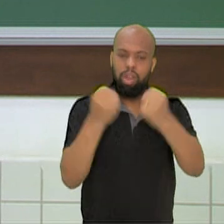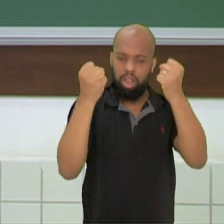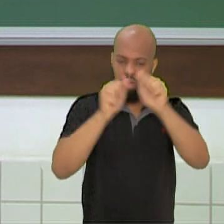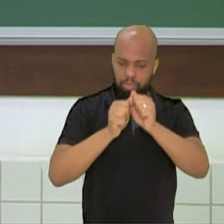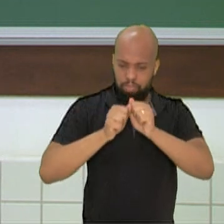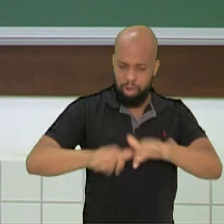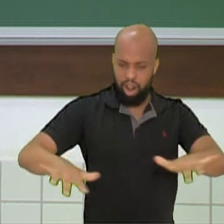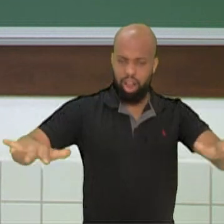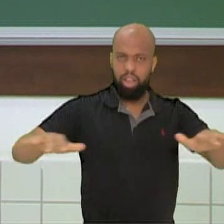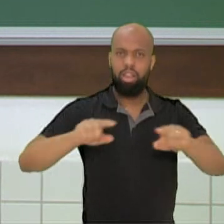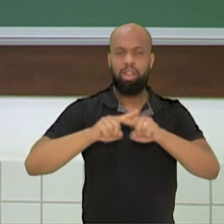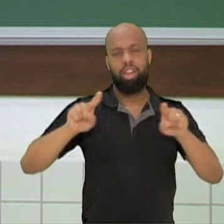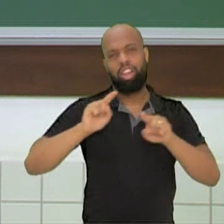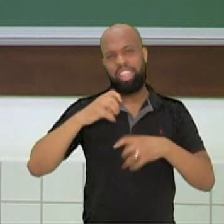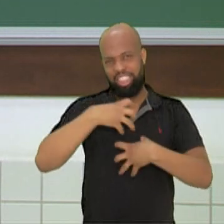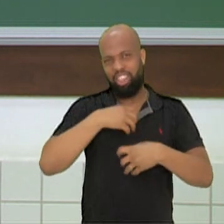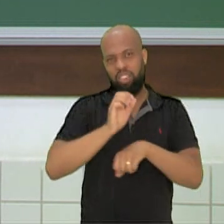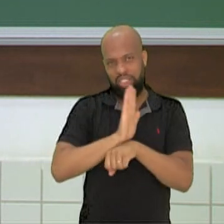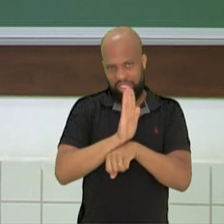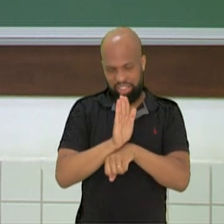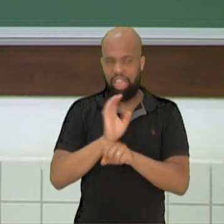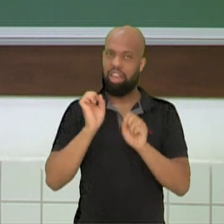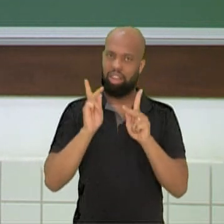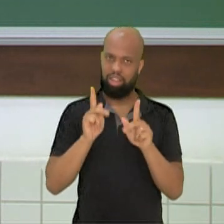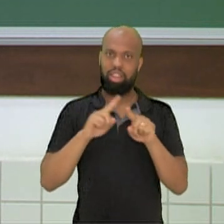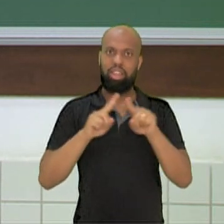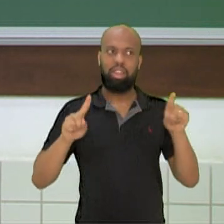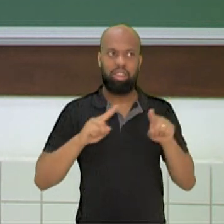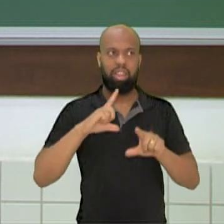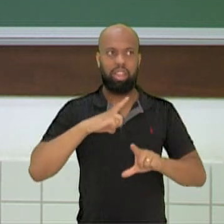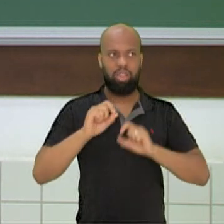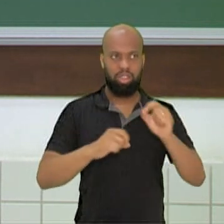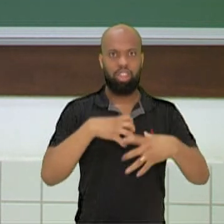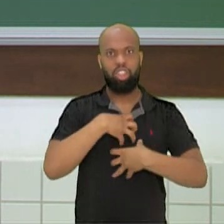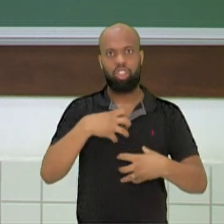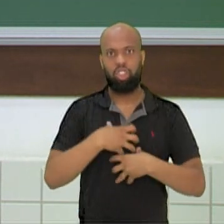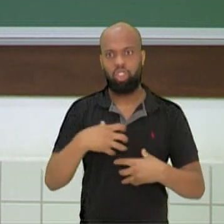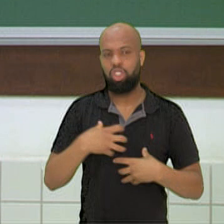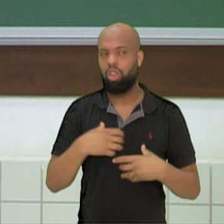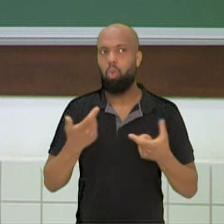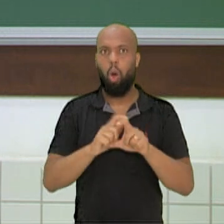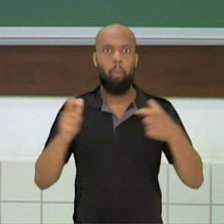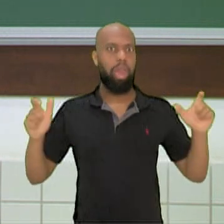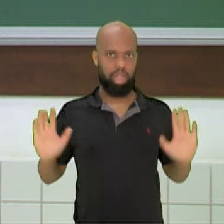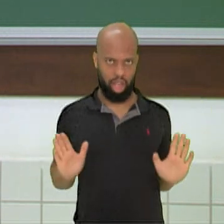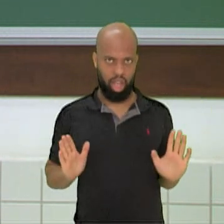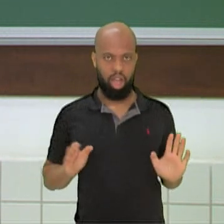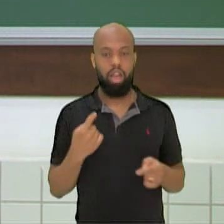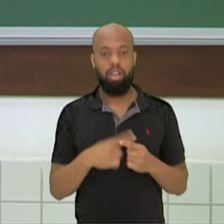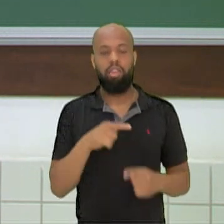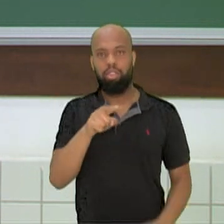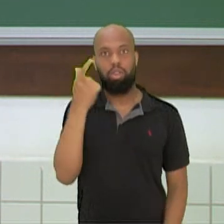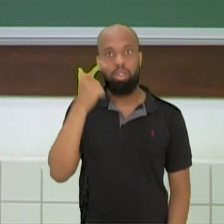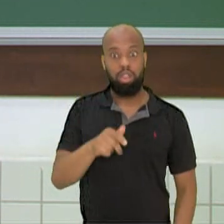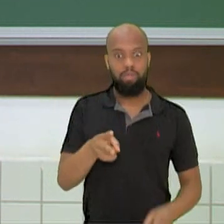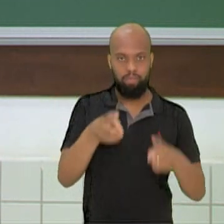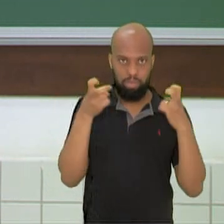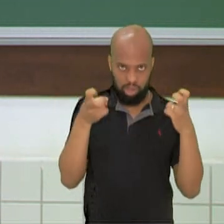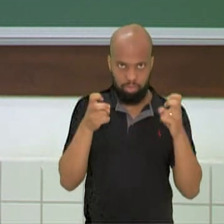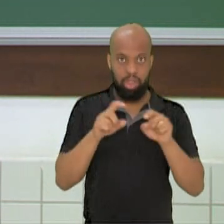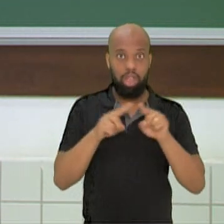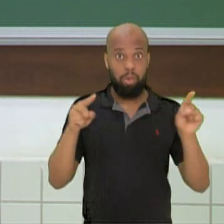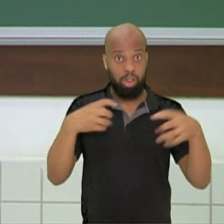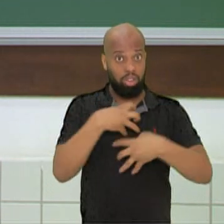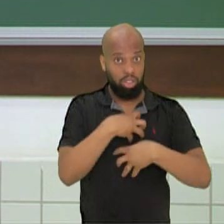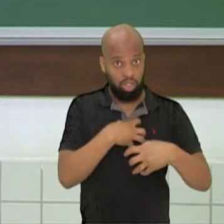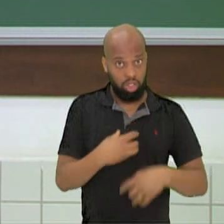que aquilo ali é versão de cinema, é tudo assim, acaba sendo de maneira muito mais ampliada para que você tenha o destaque. Mas uma situação dessa